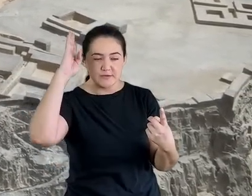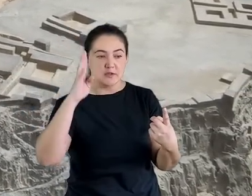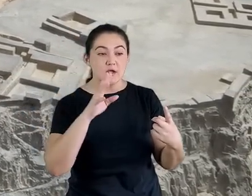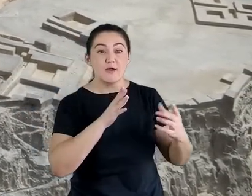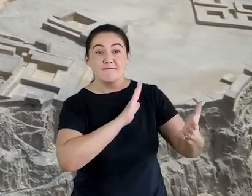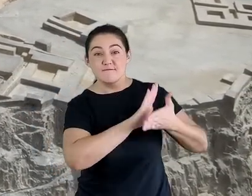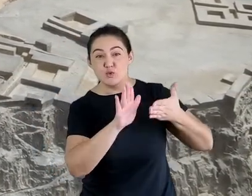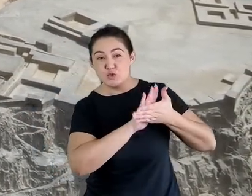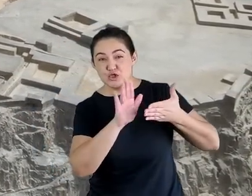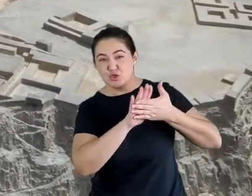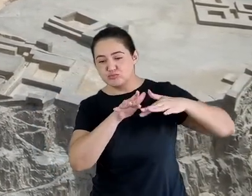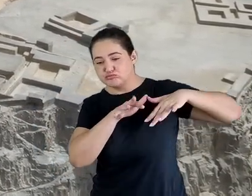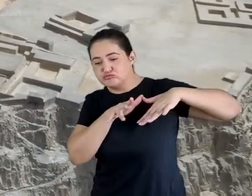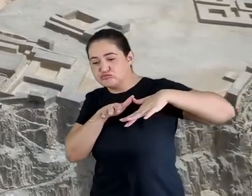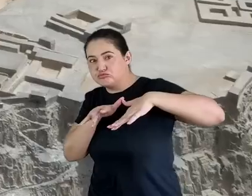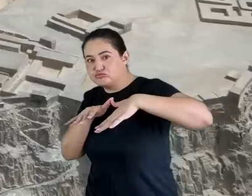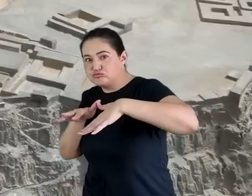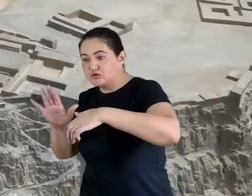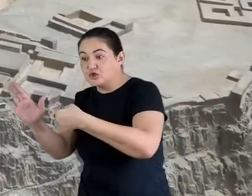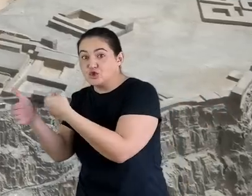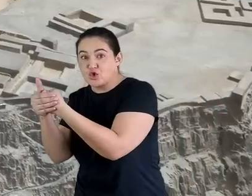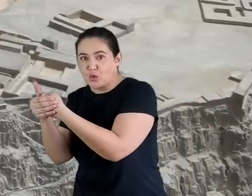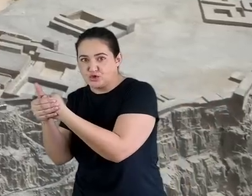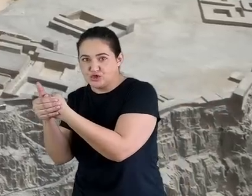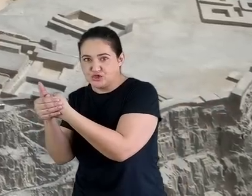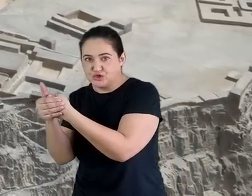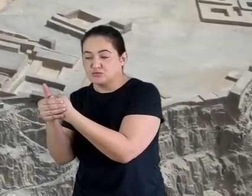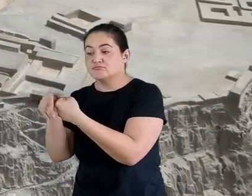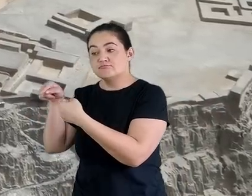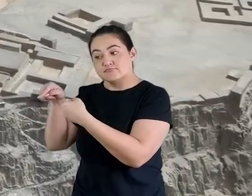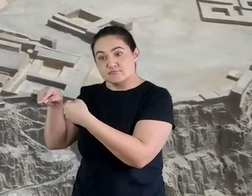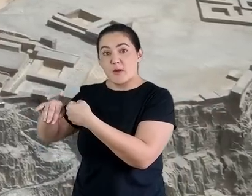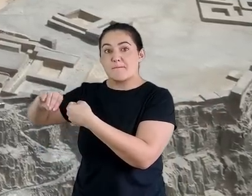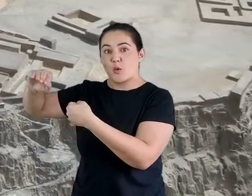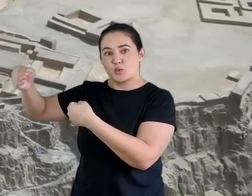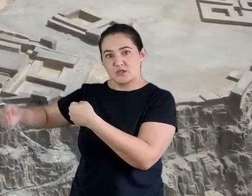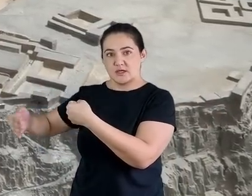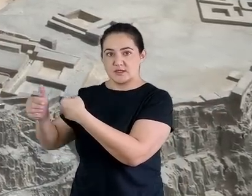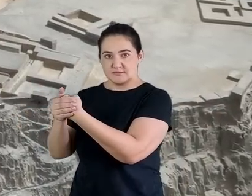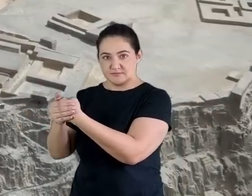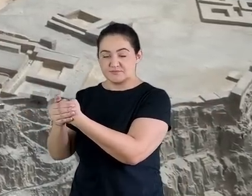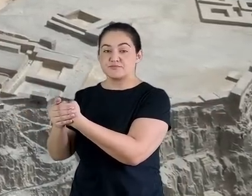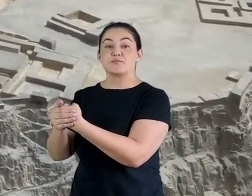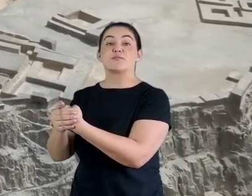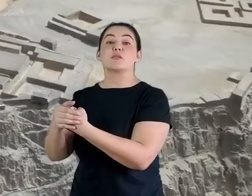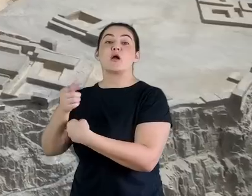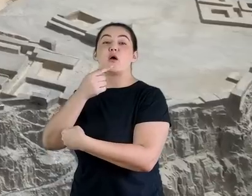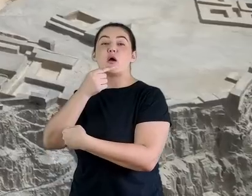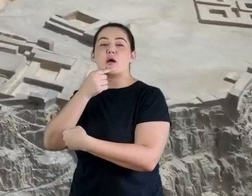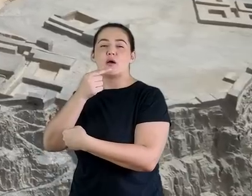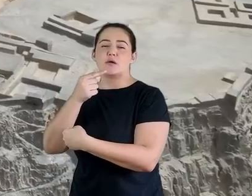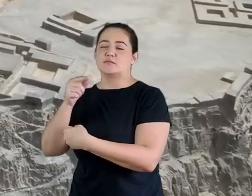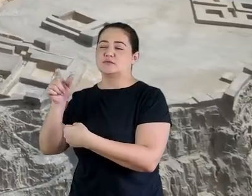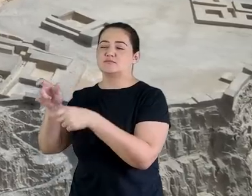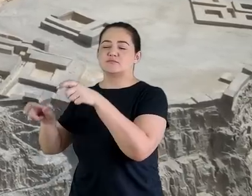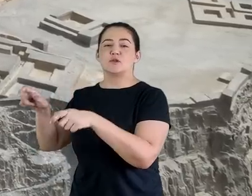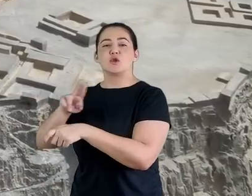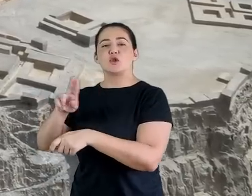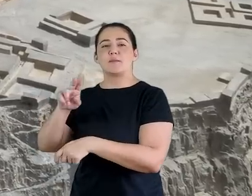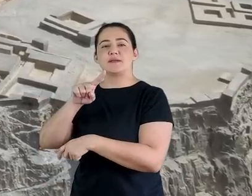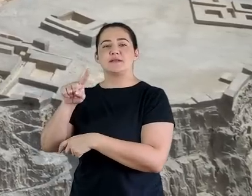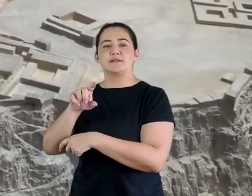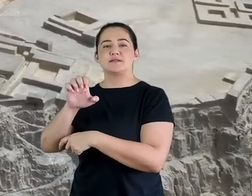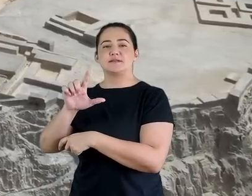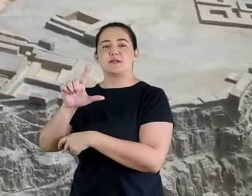pelos zelotas. E quando esses zelotas estavam aqui tentando resistir ao Império Romano, especialmente depois que o Templo de Jerusalém